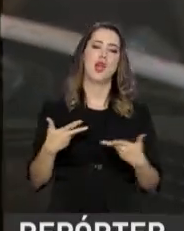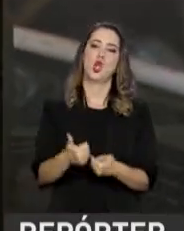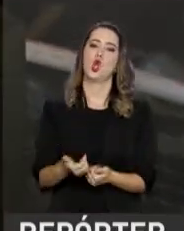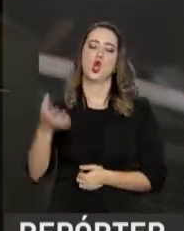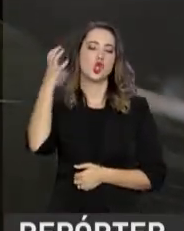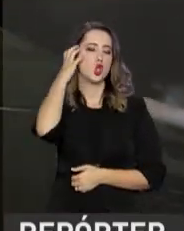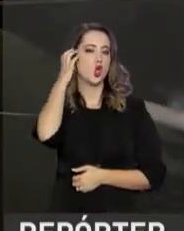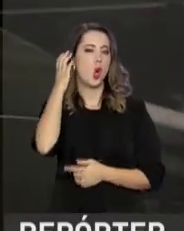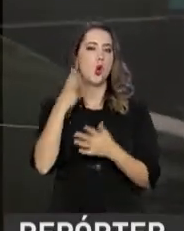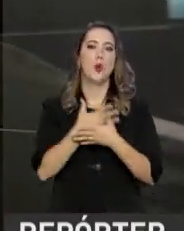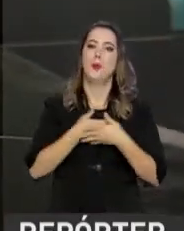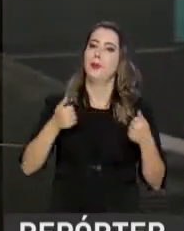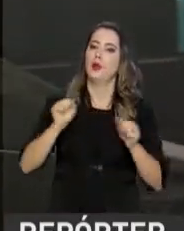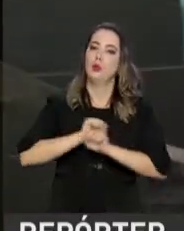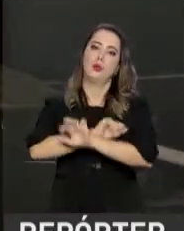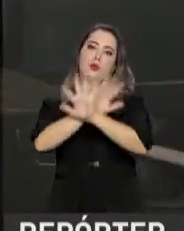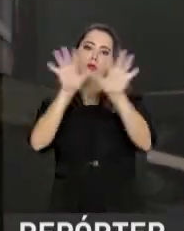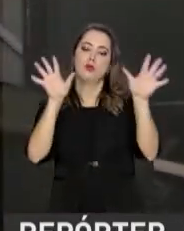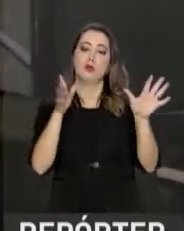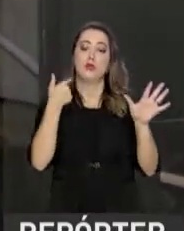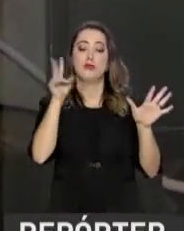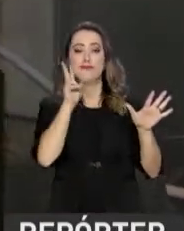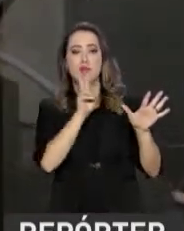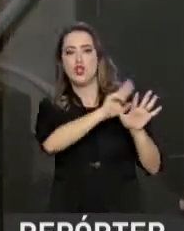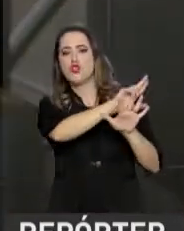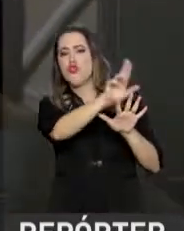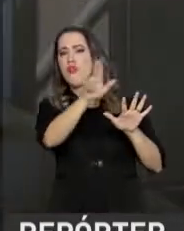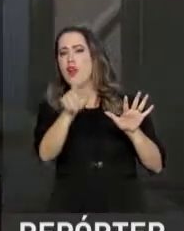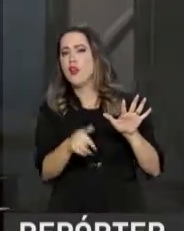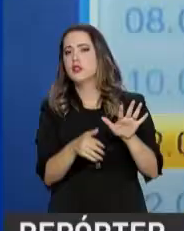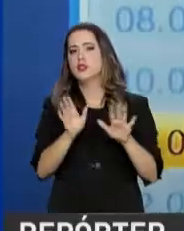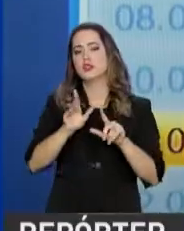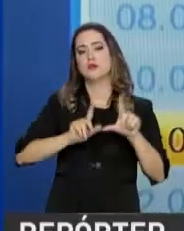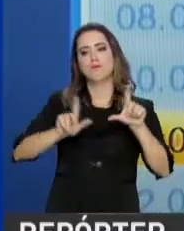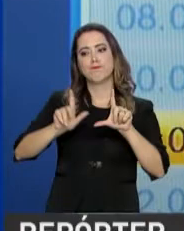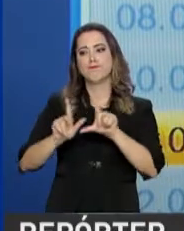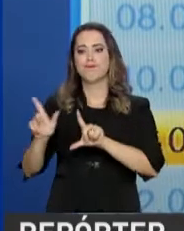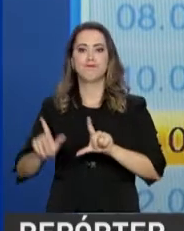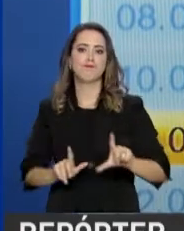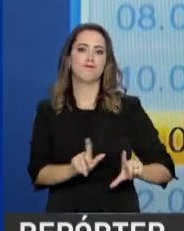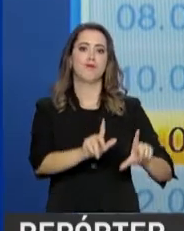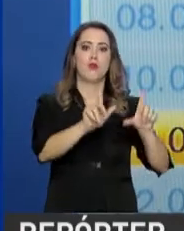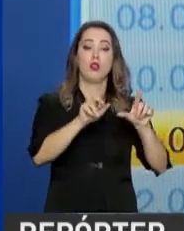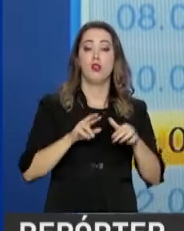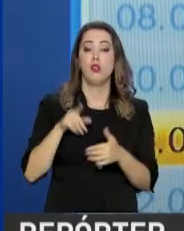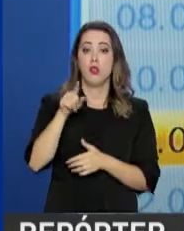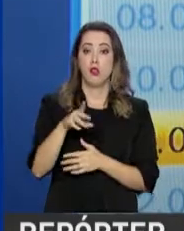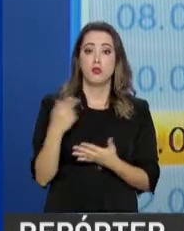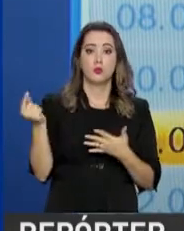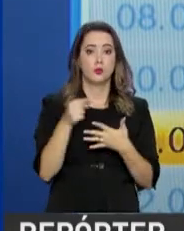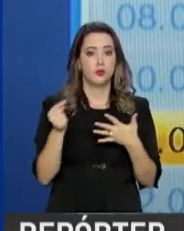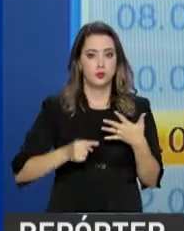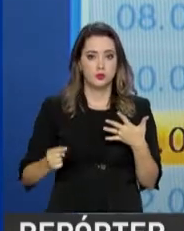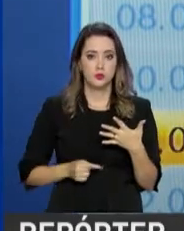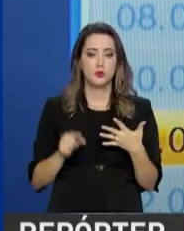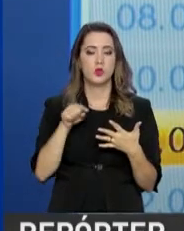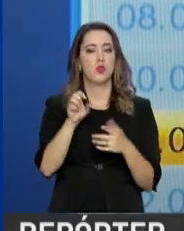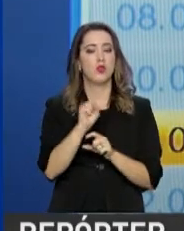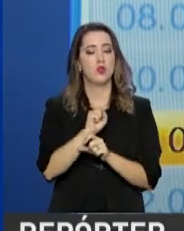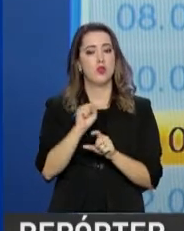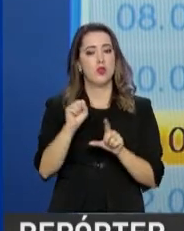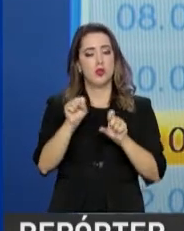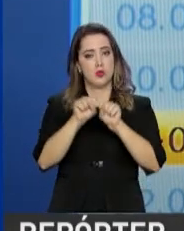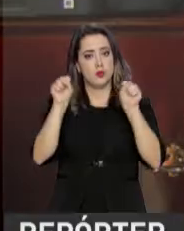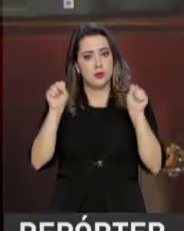de som e imagem multiprogramação ea interatividade essas são apenas algumas das vantagens do sistema de